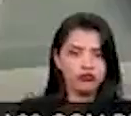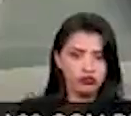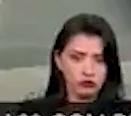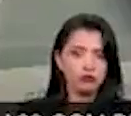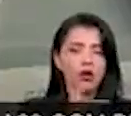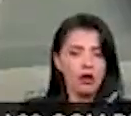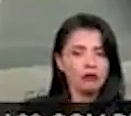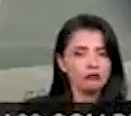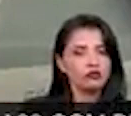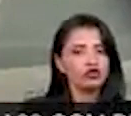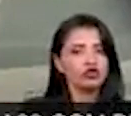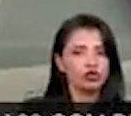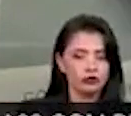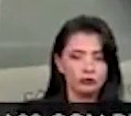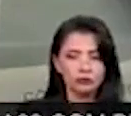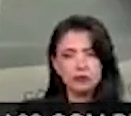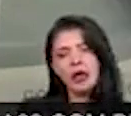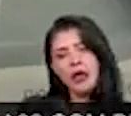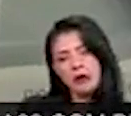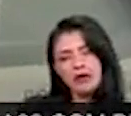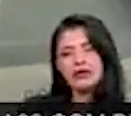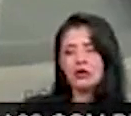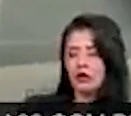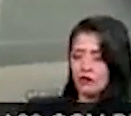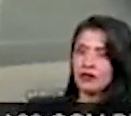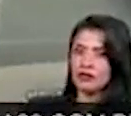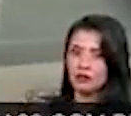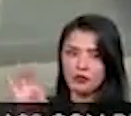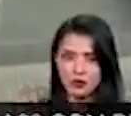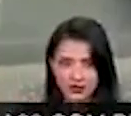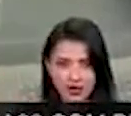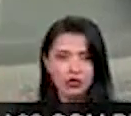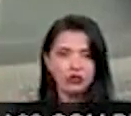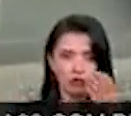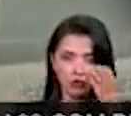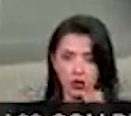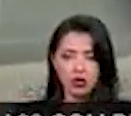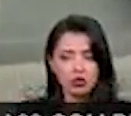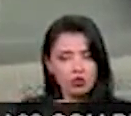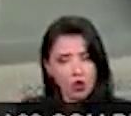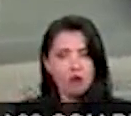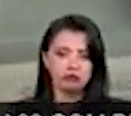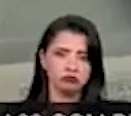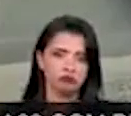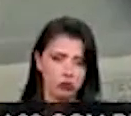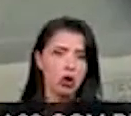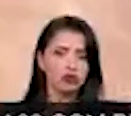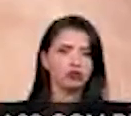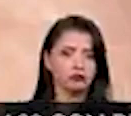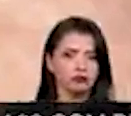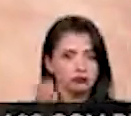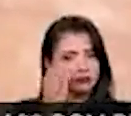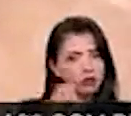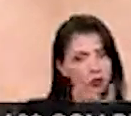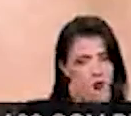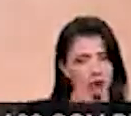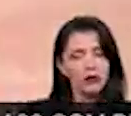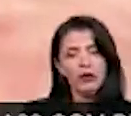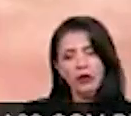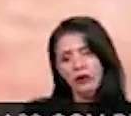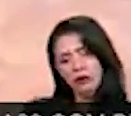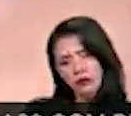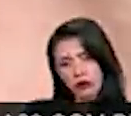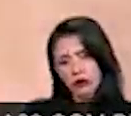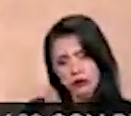cardíaca. Aproximadamente 90% das córneas doadas são aceitáveis para transplante e elas podem